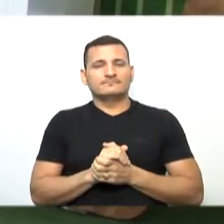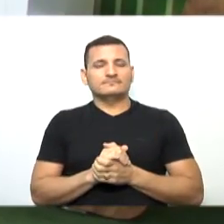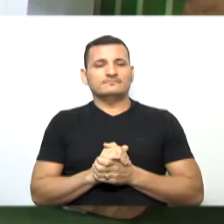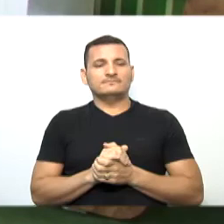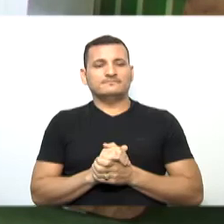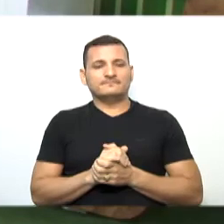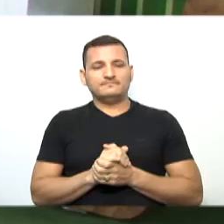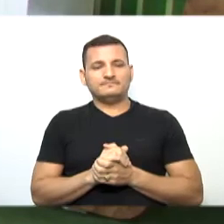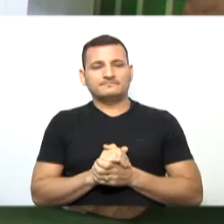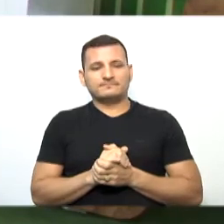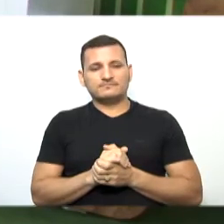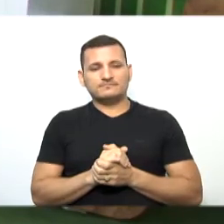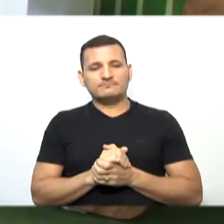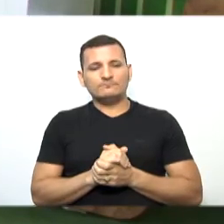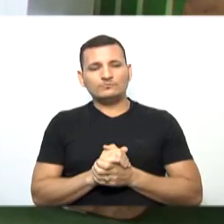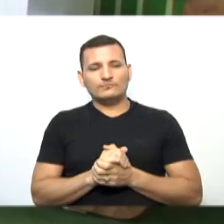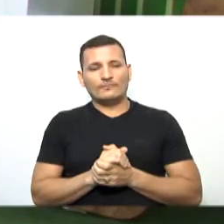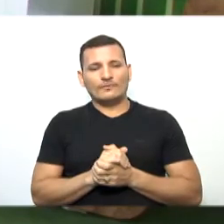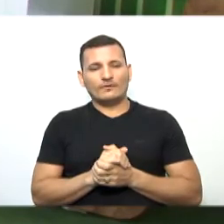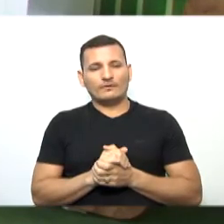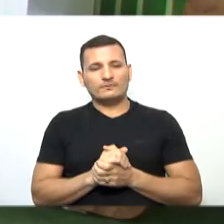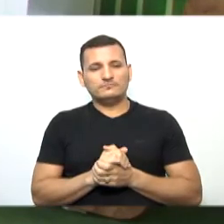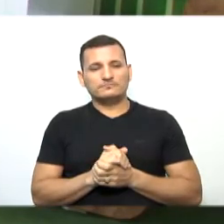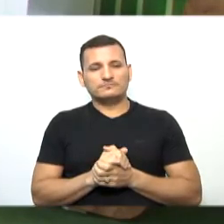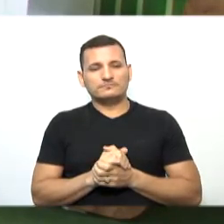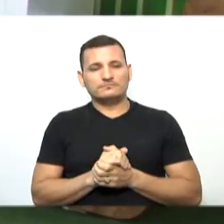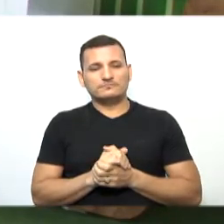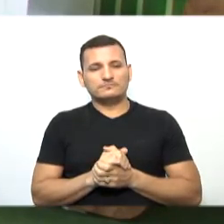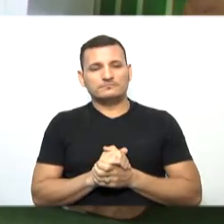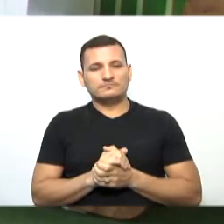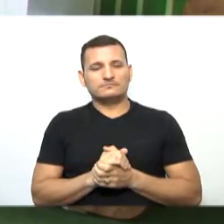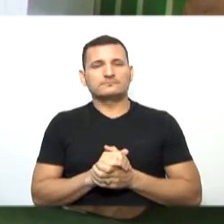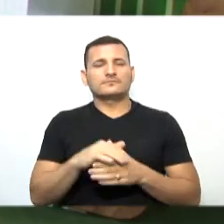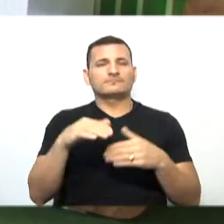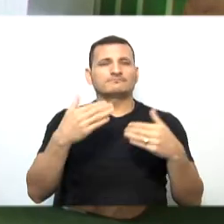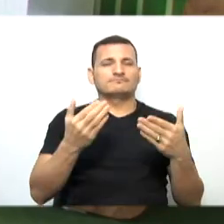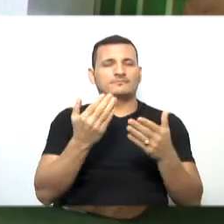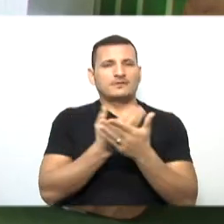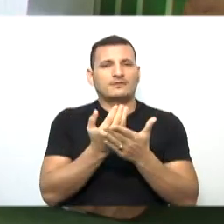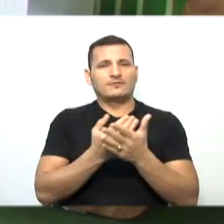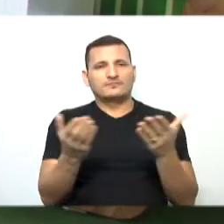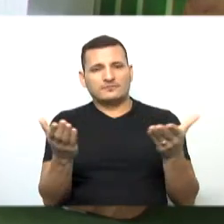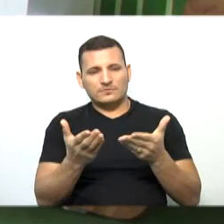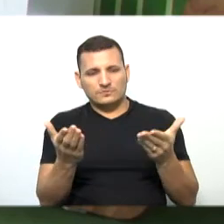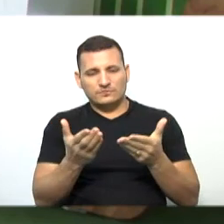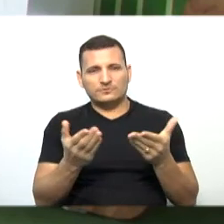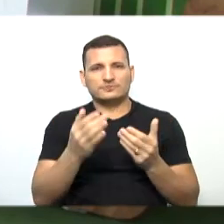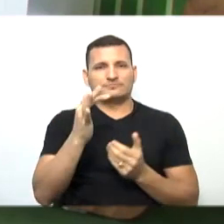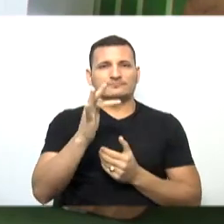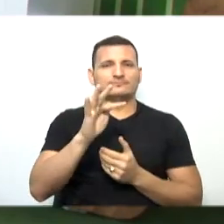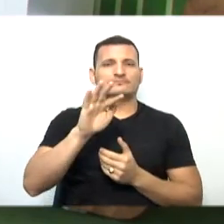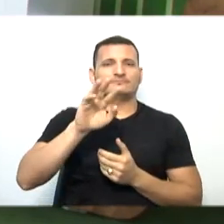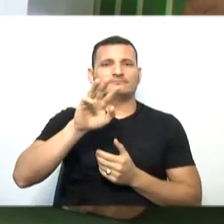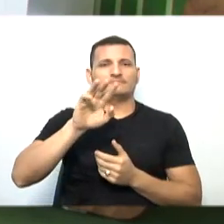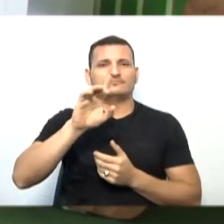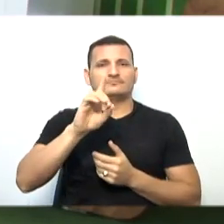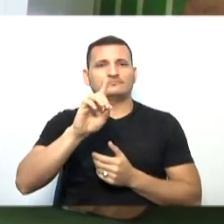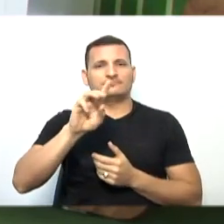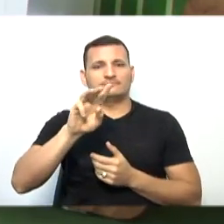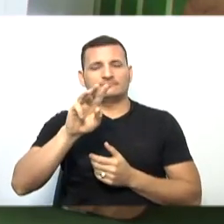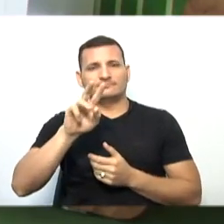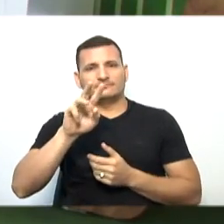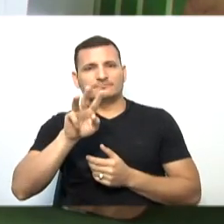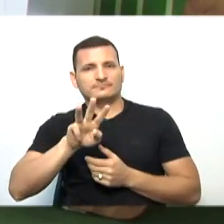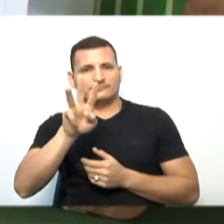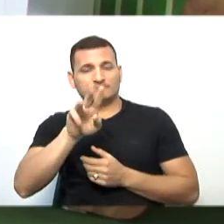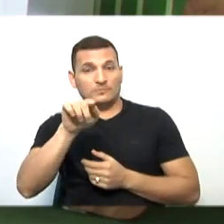lá. A nossa aula de Fundamentos de Desenvolvimento Web, ó, FDW e... Não esqueça as atividades de